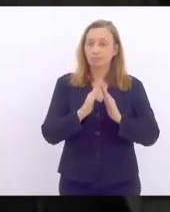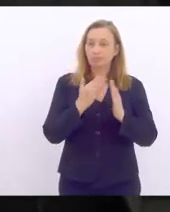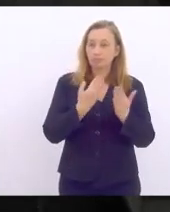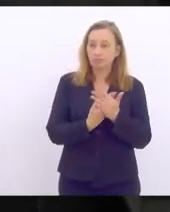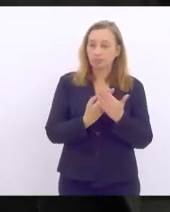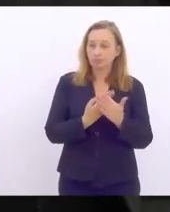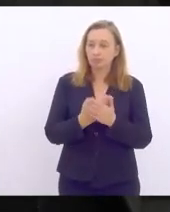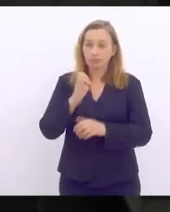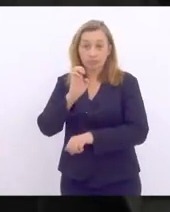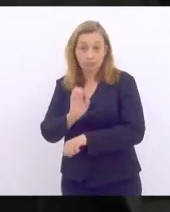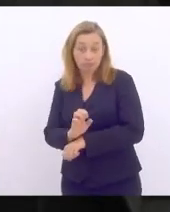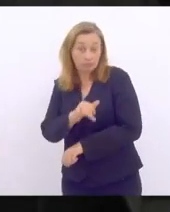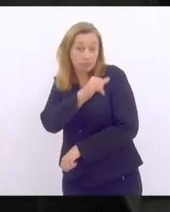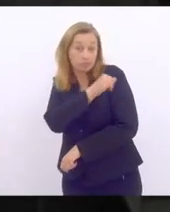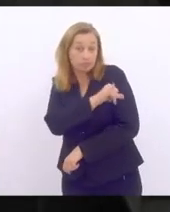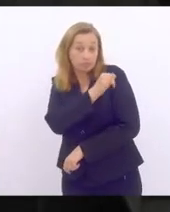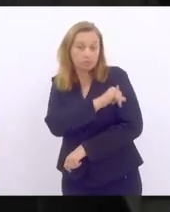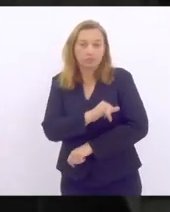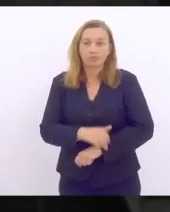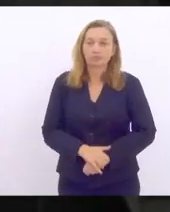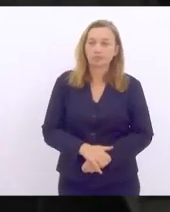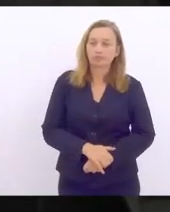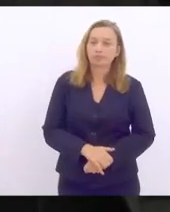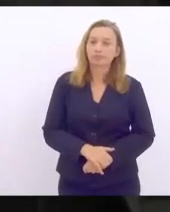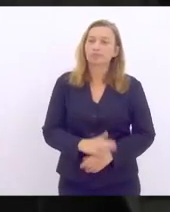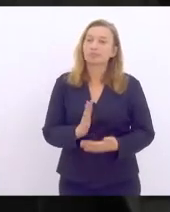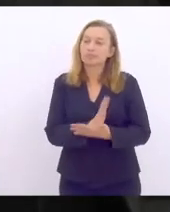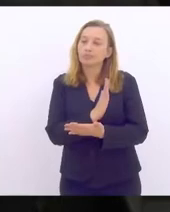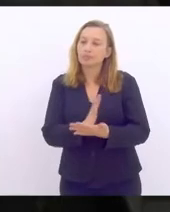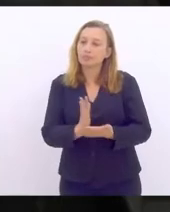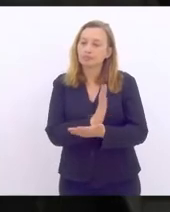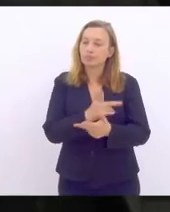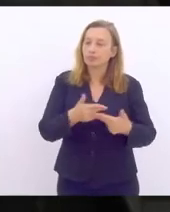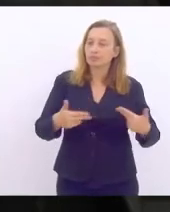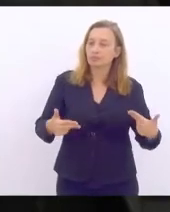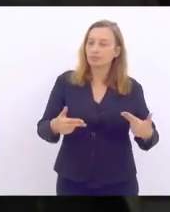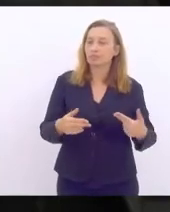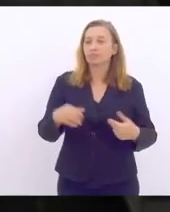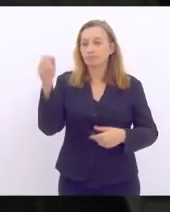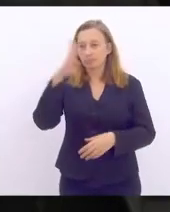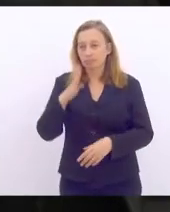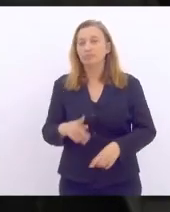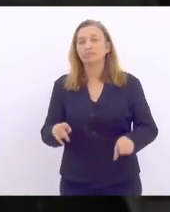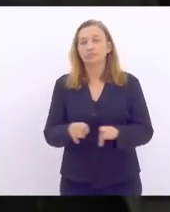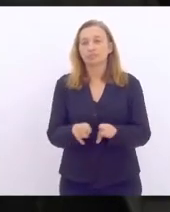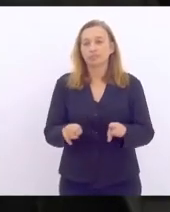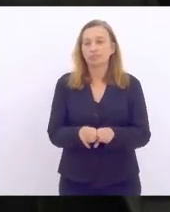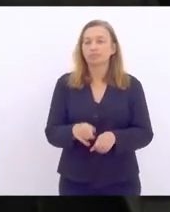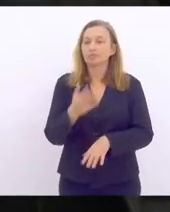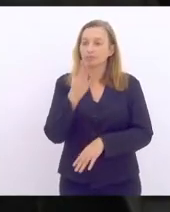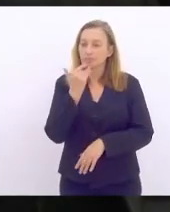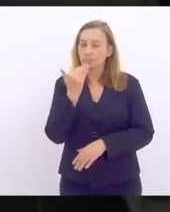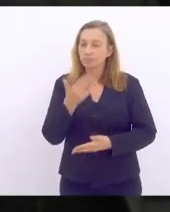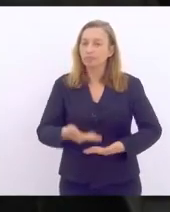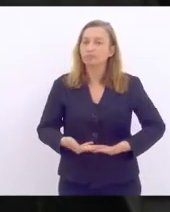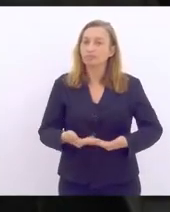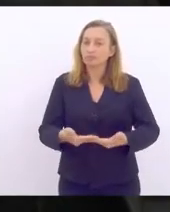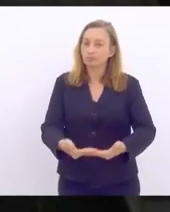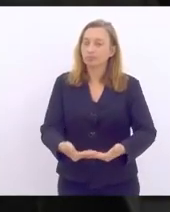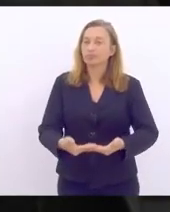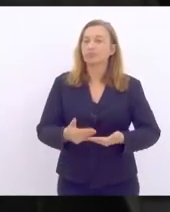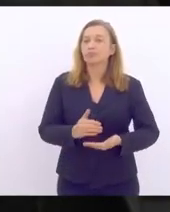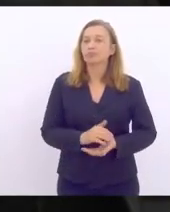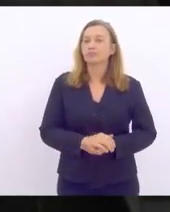estadual no Rio e muitas cidades brasileiras também e a merenda oferecida